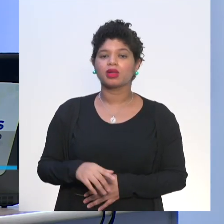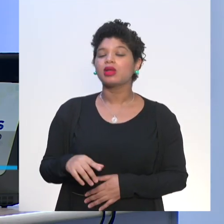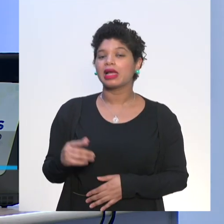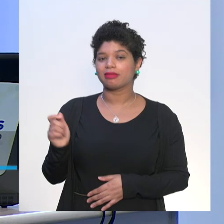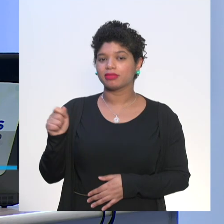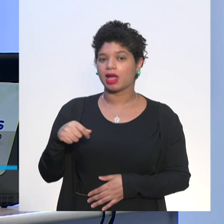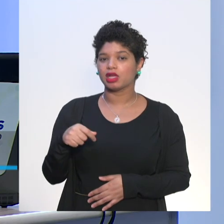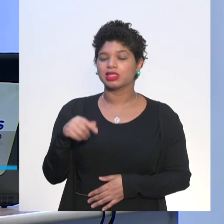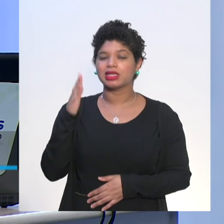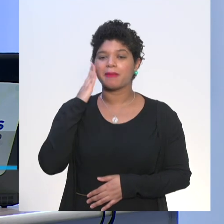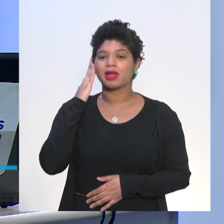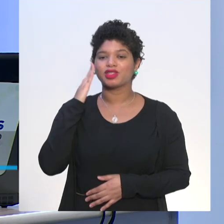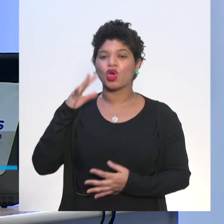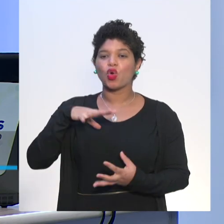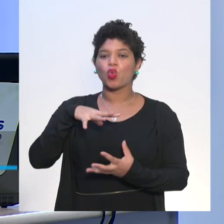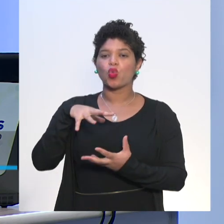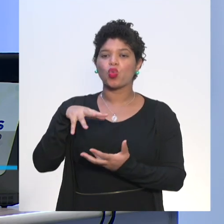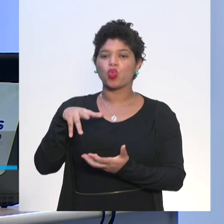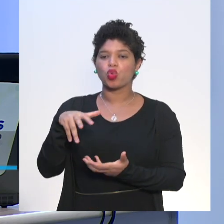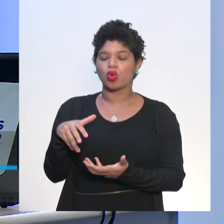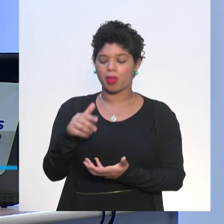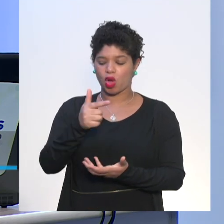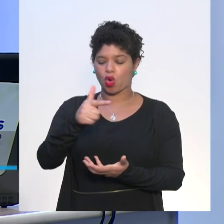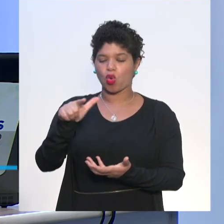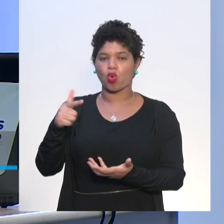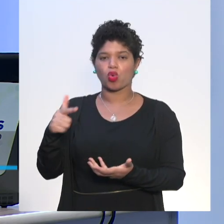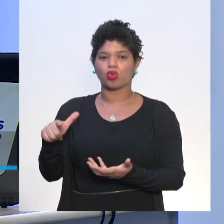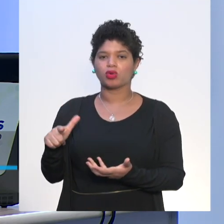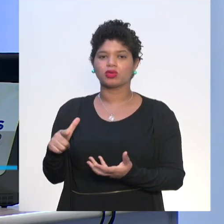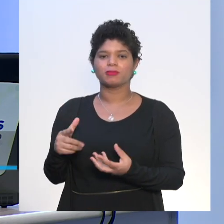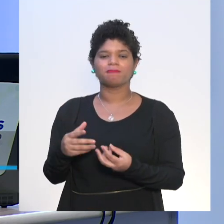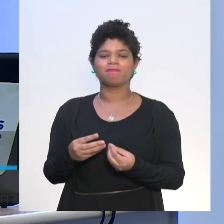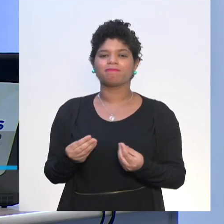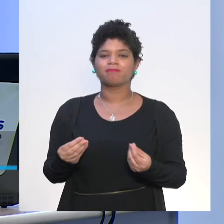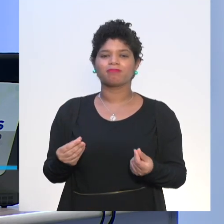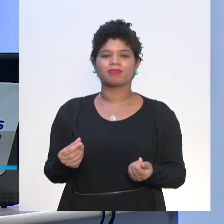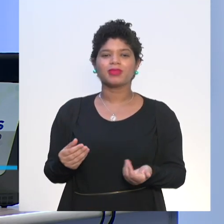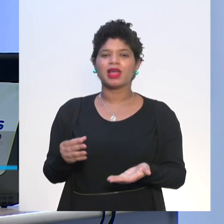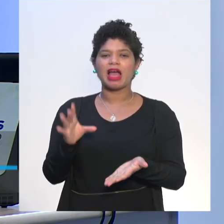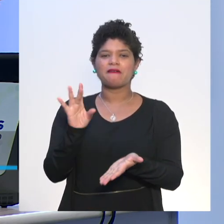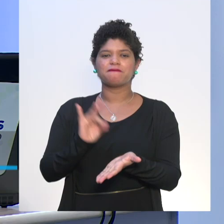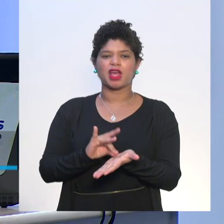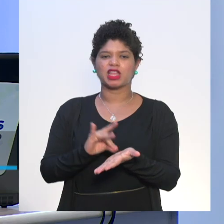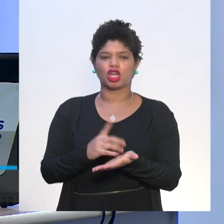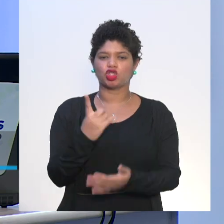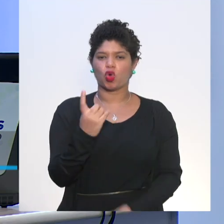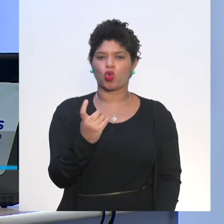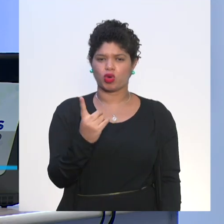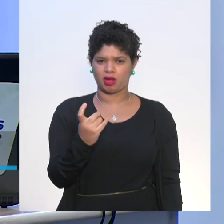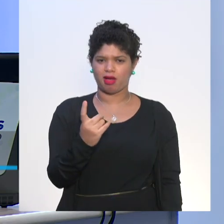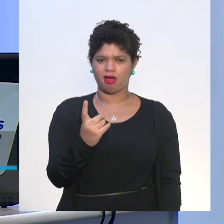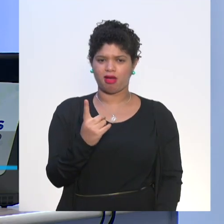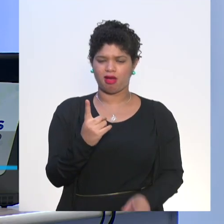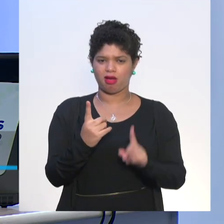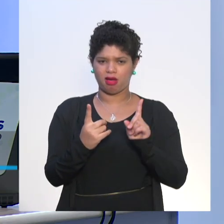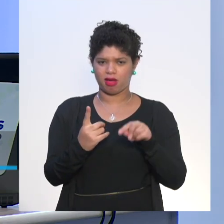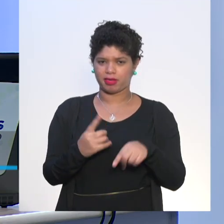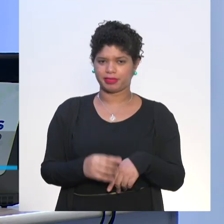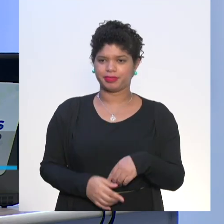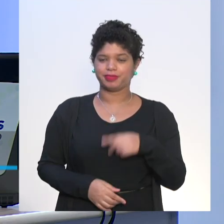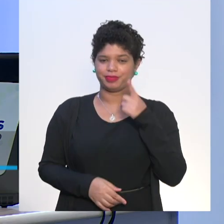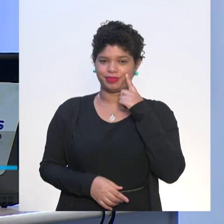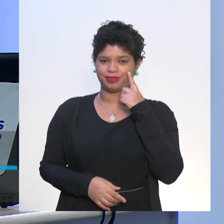que existe no mundo algo como assim uma verdade absoluta? Então, vejam